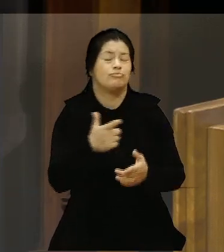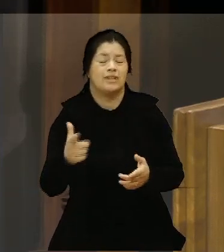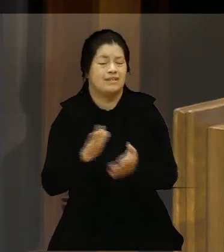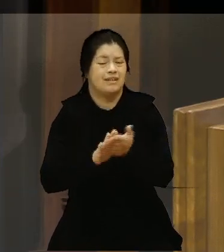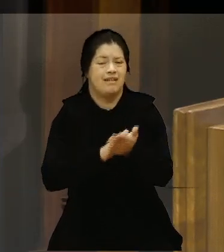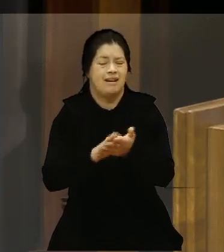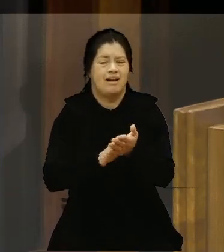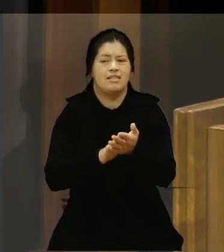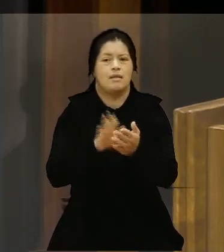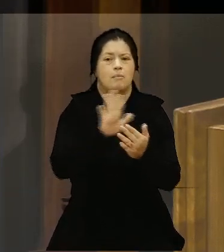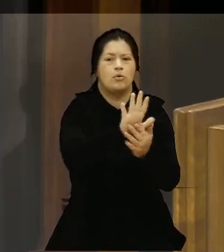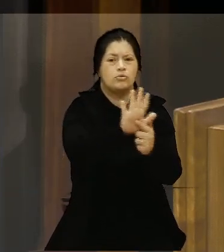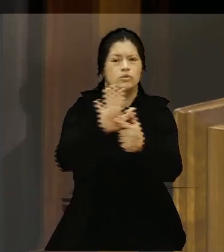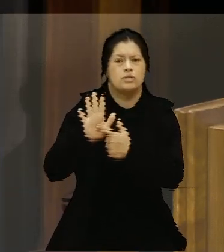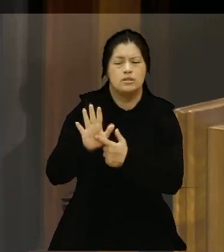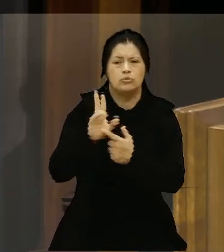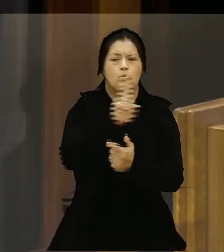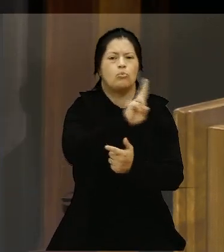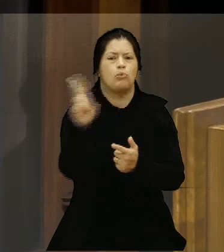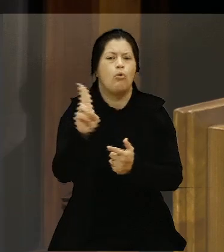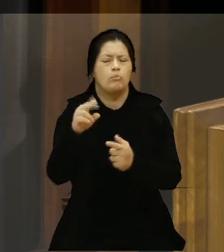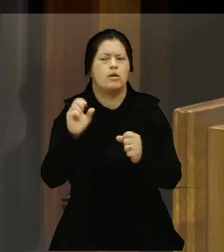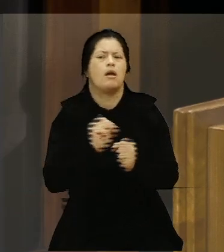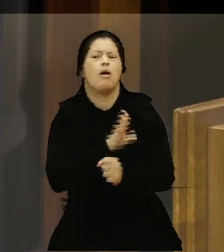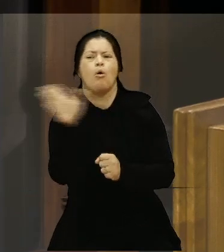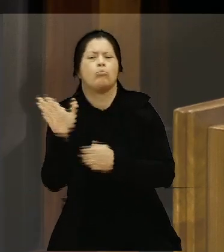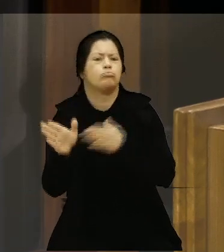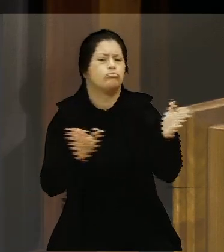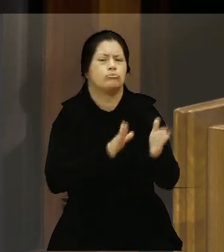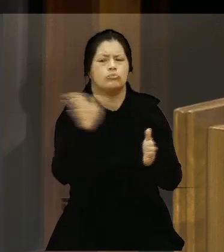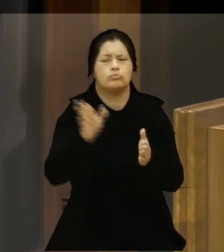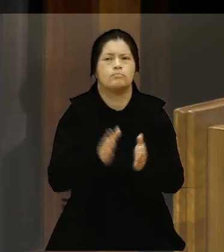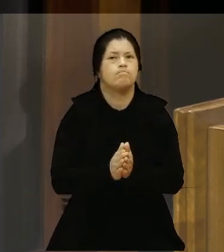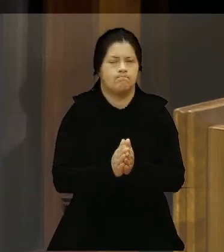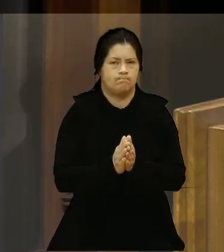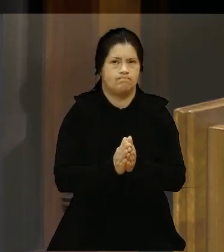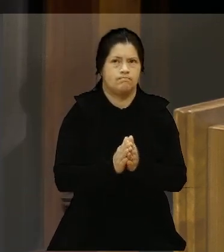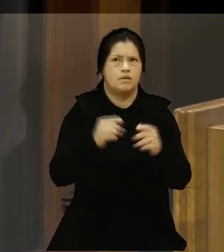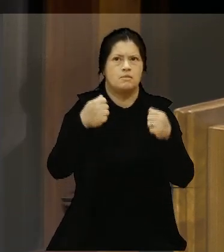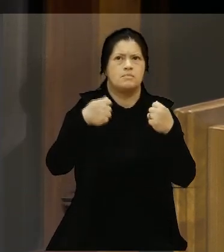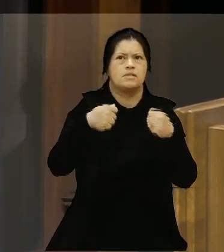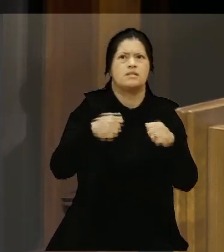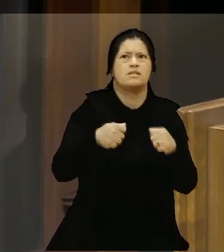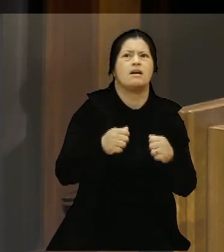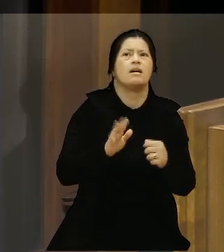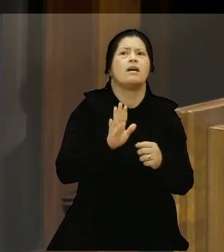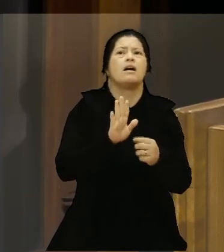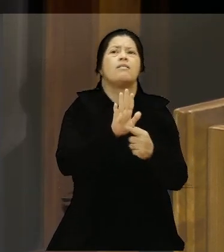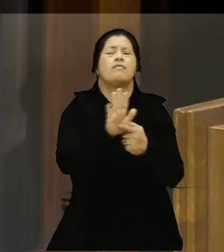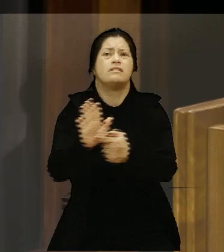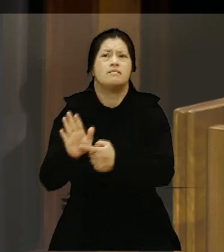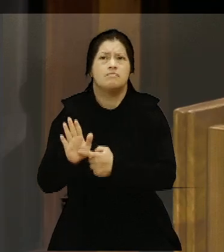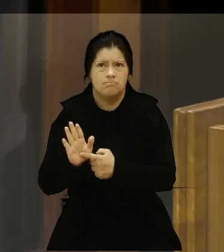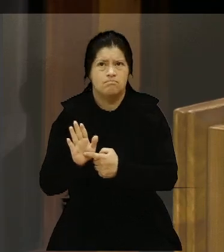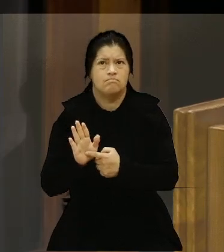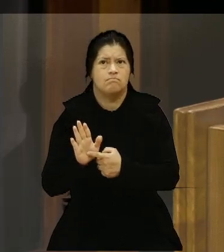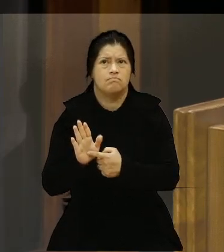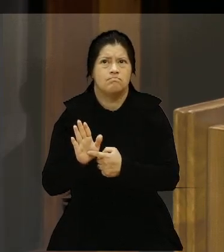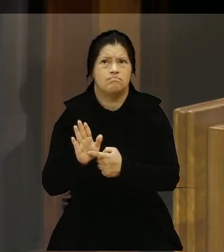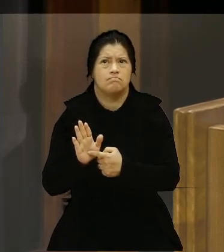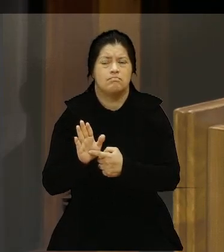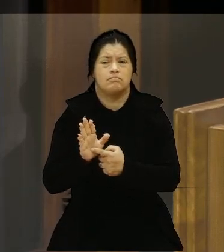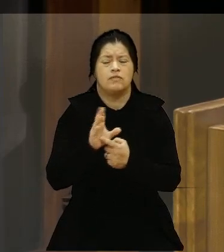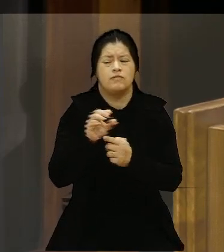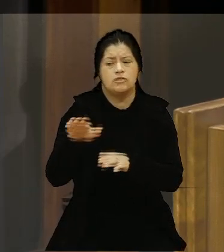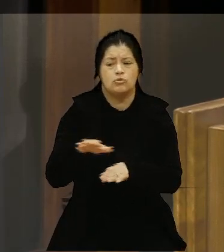de uma lateral ali, ando uma vez até o Imetro, fazia algumas vistorias, aproveitava aquela encosta ali. Vocês podem ver que eu estacionei o carro ali,